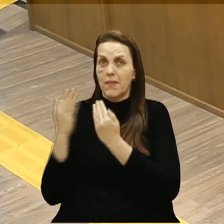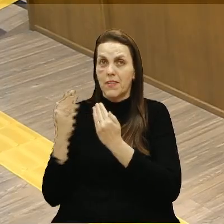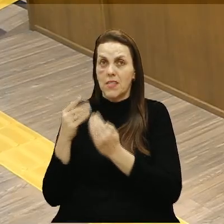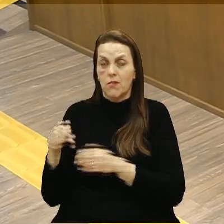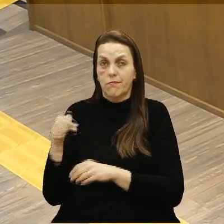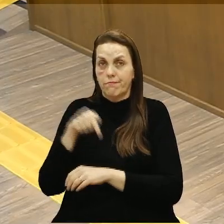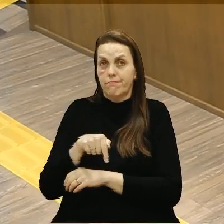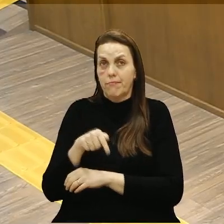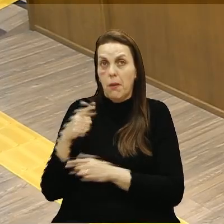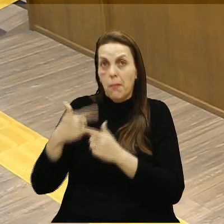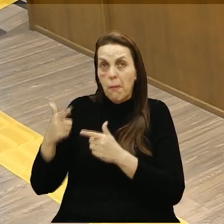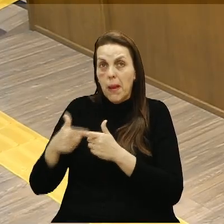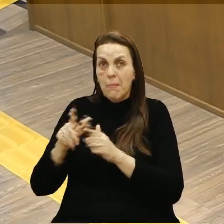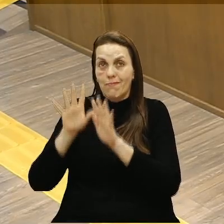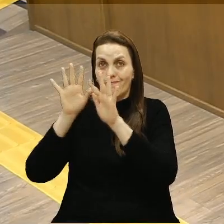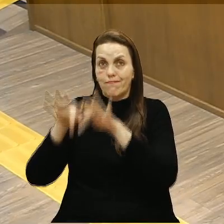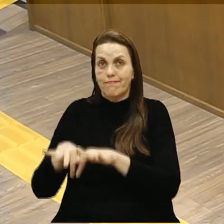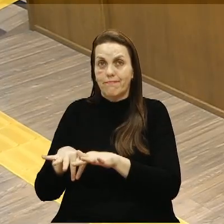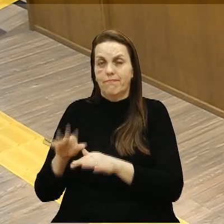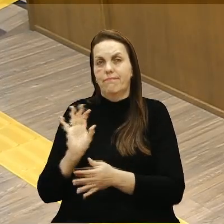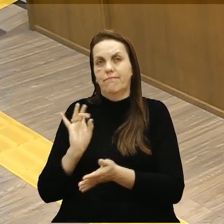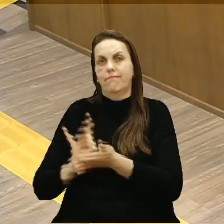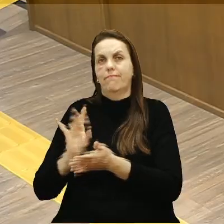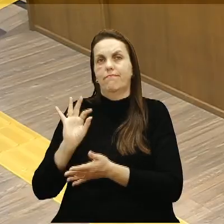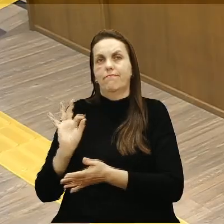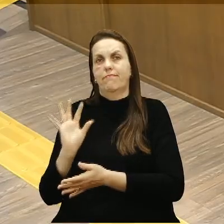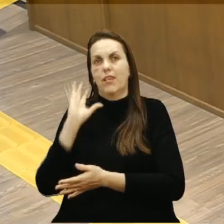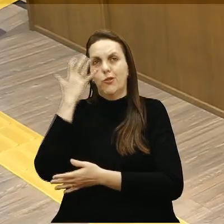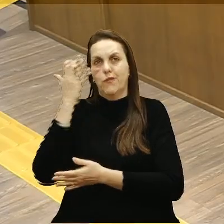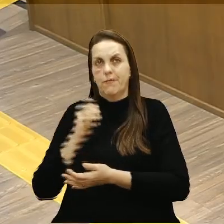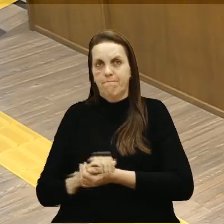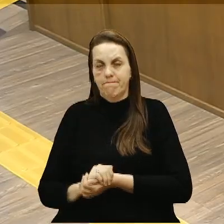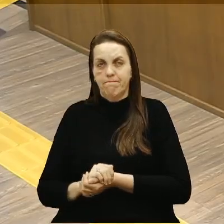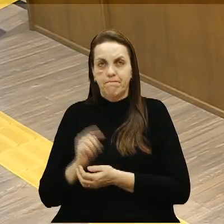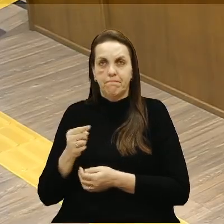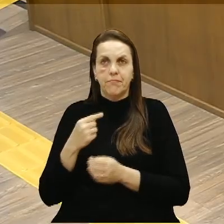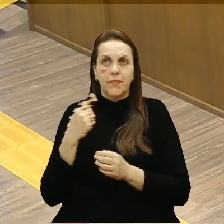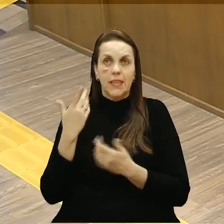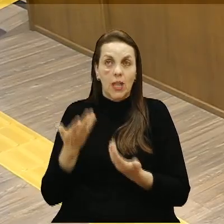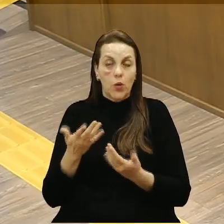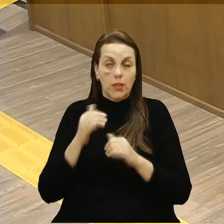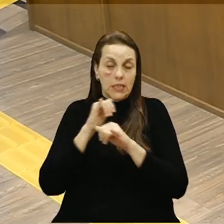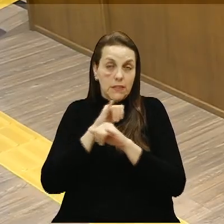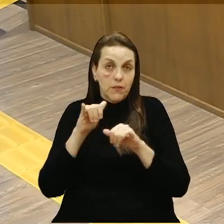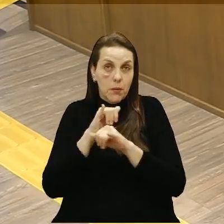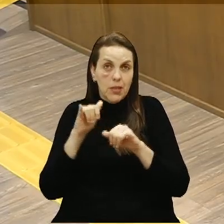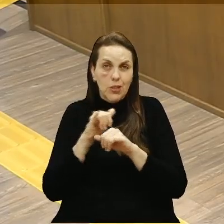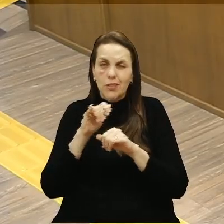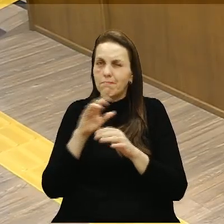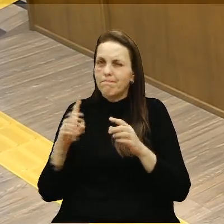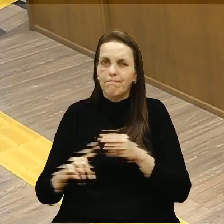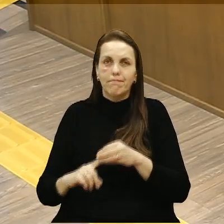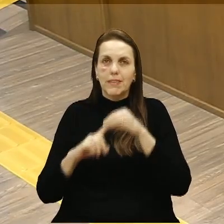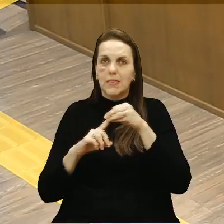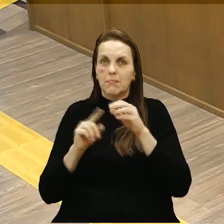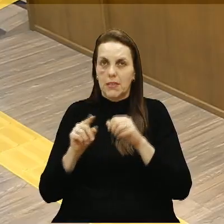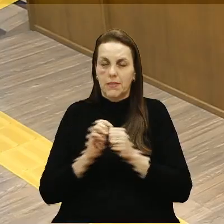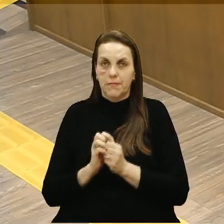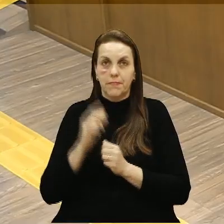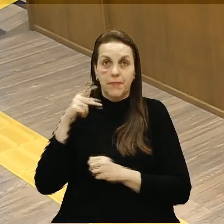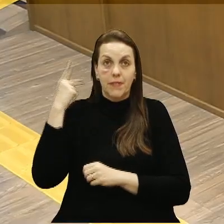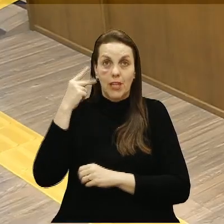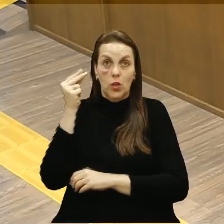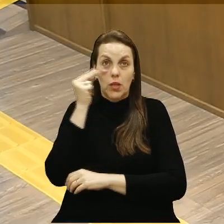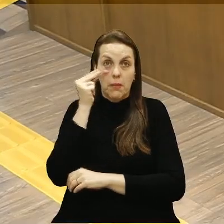seu problema objetivamente vai ser resolvido. Por isso, queria trazer, senhor presidente, algumas informações fundamentais. O vereador Libardi já